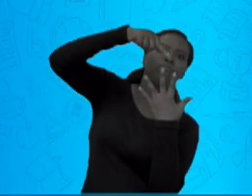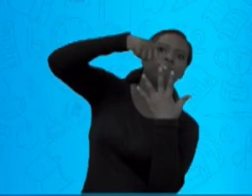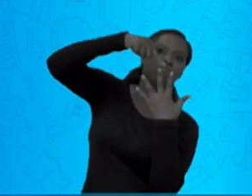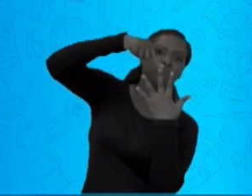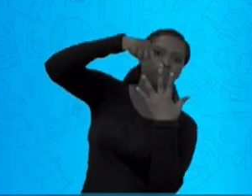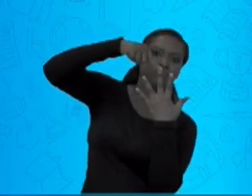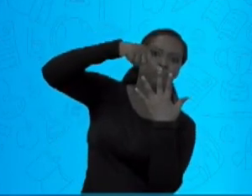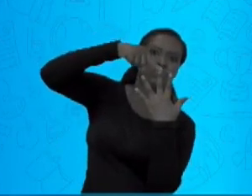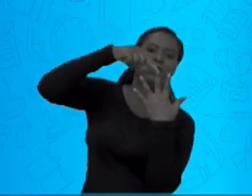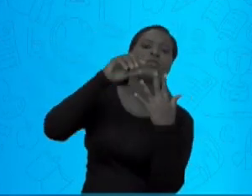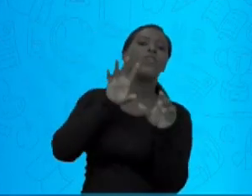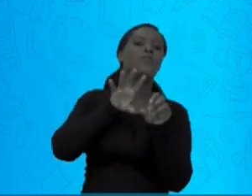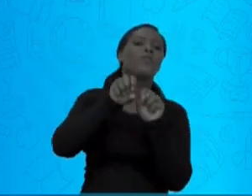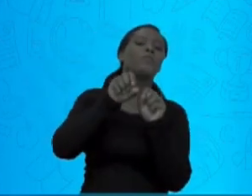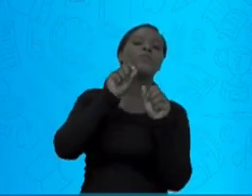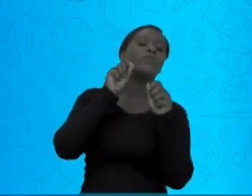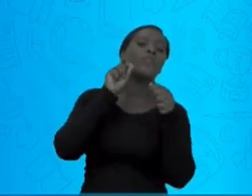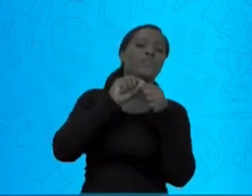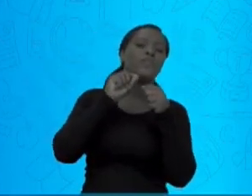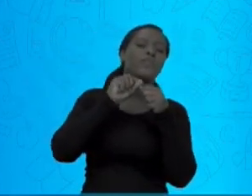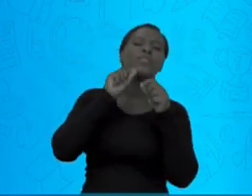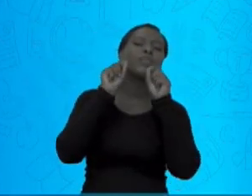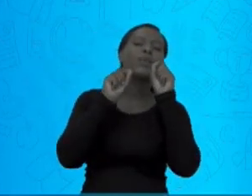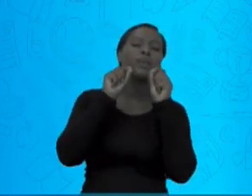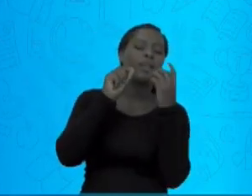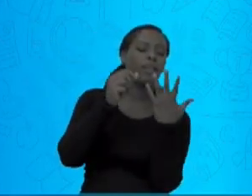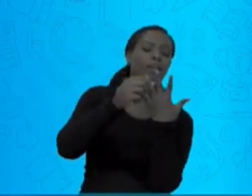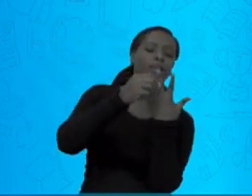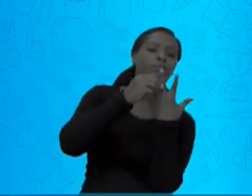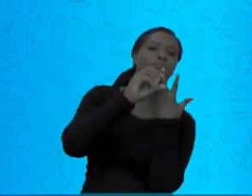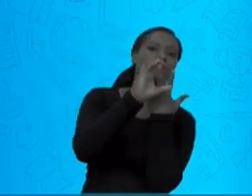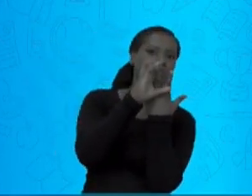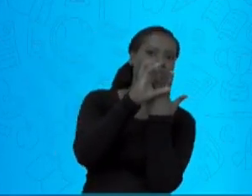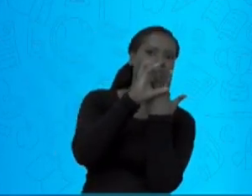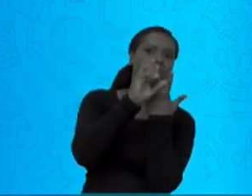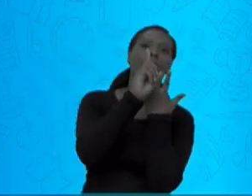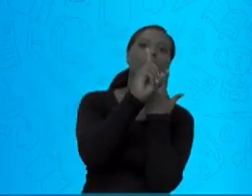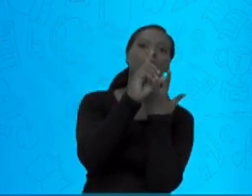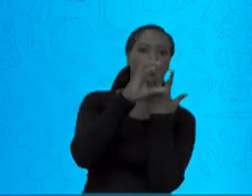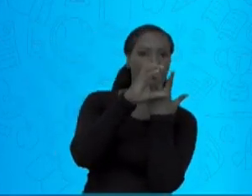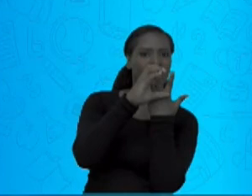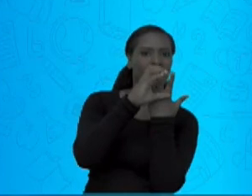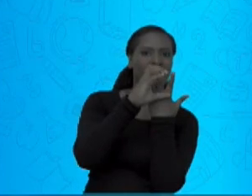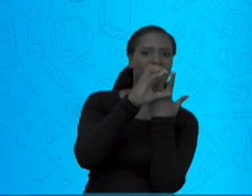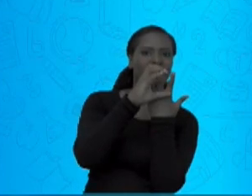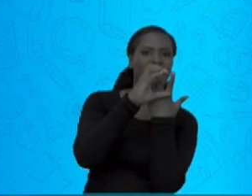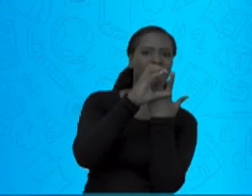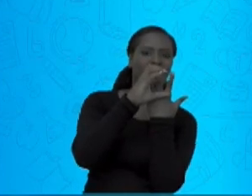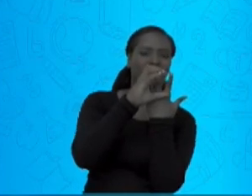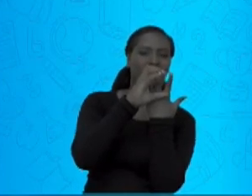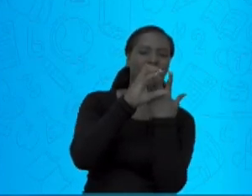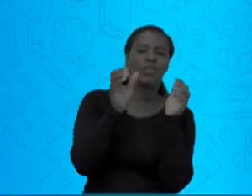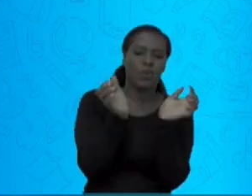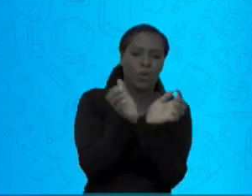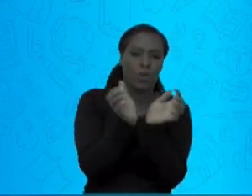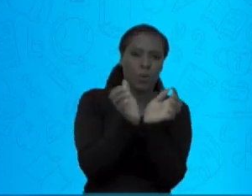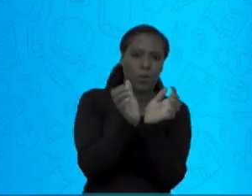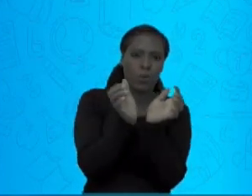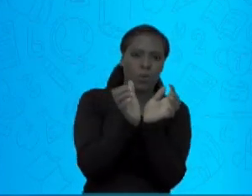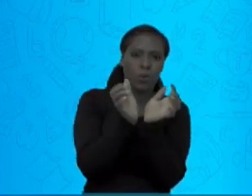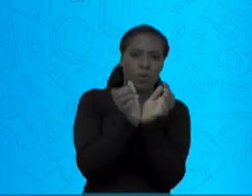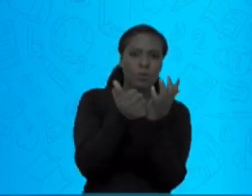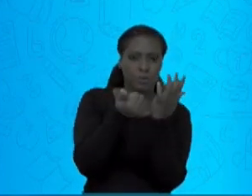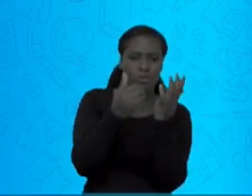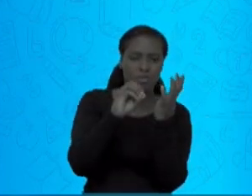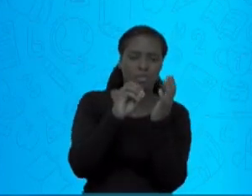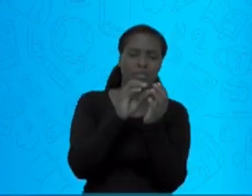formando uma centena. Então, como assim? Cada 10 unidades recebe o